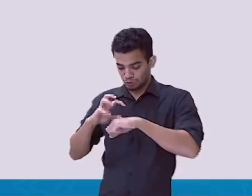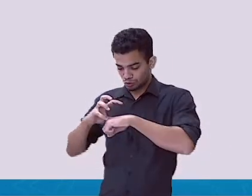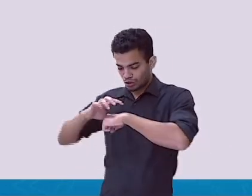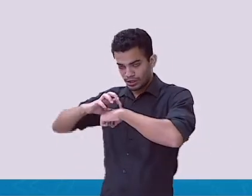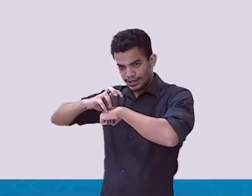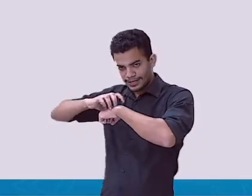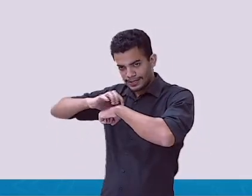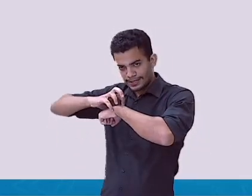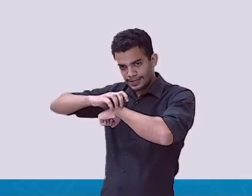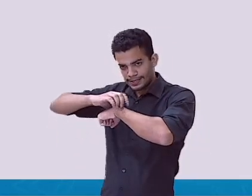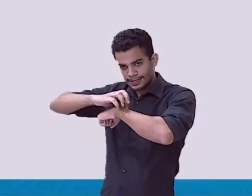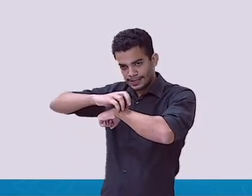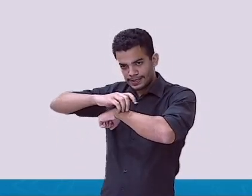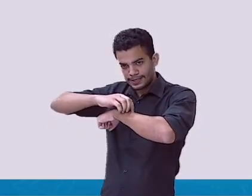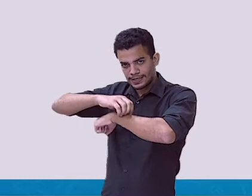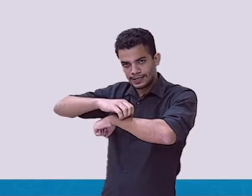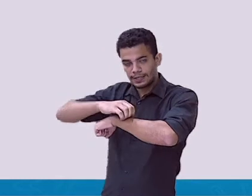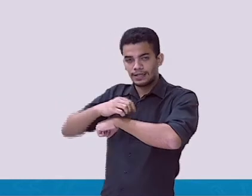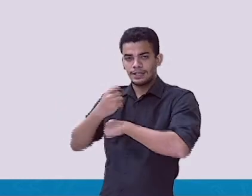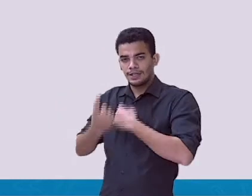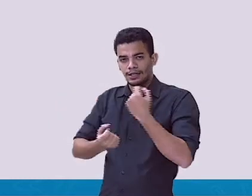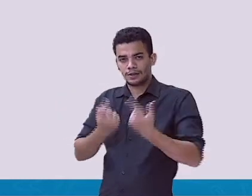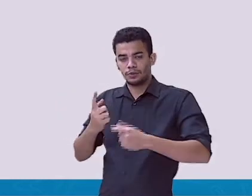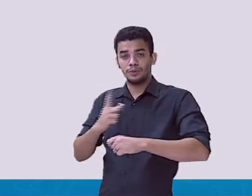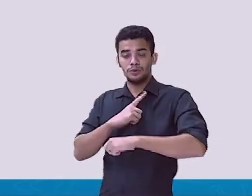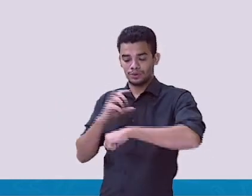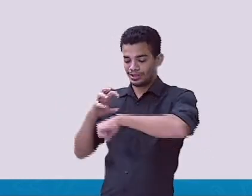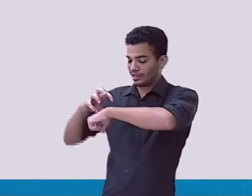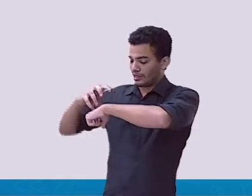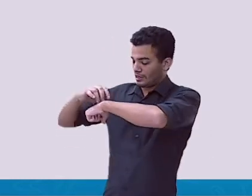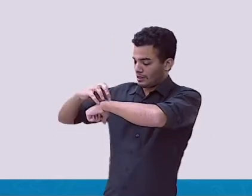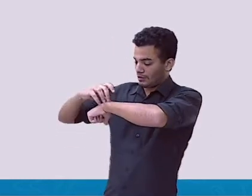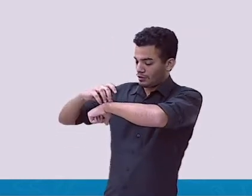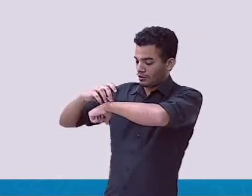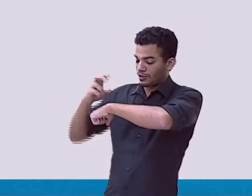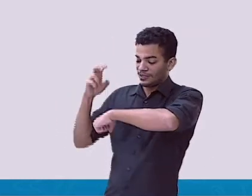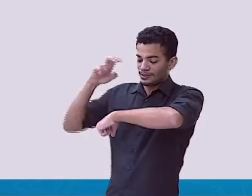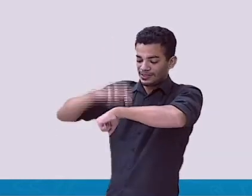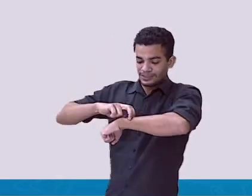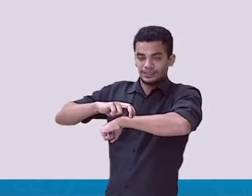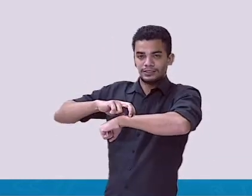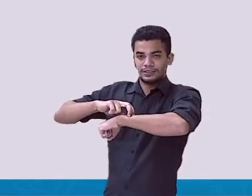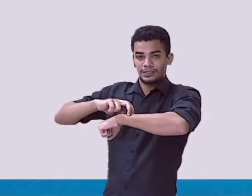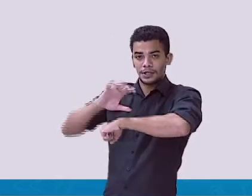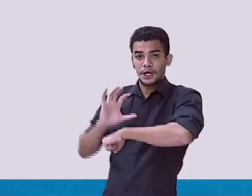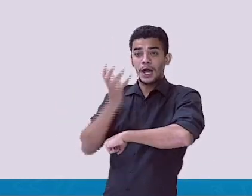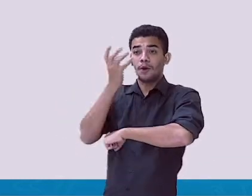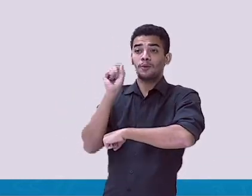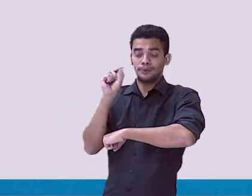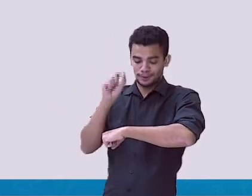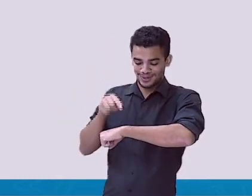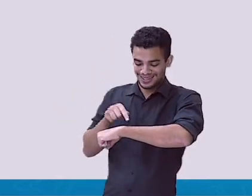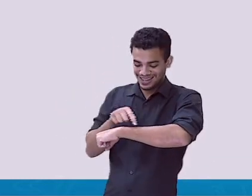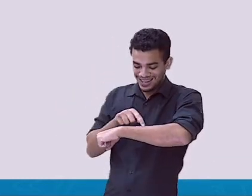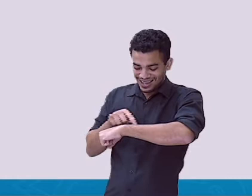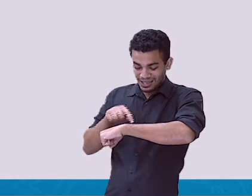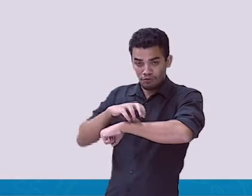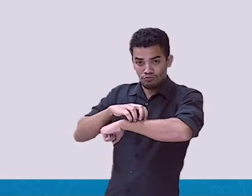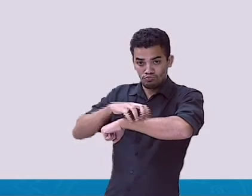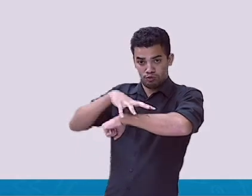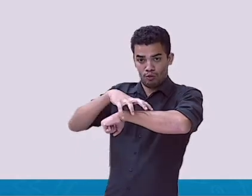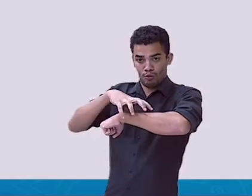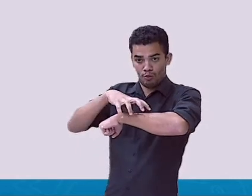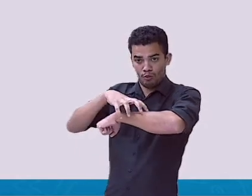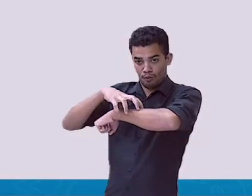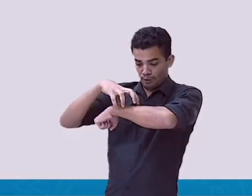a deteriorar totalmente o tecido humano, da pele. Então, foi picado por uma aranha,